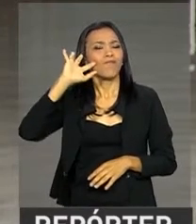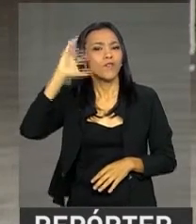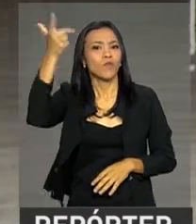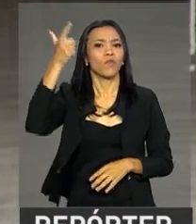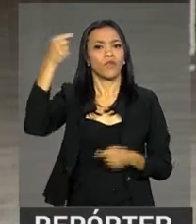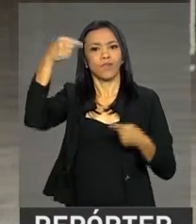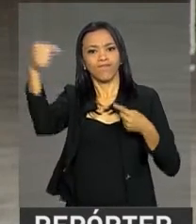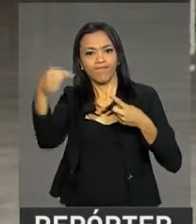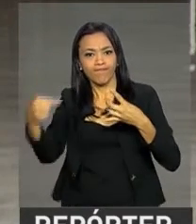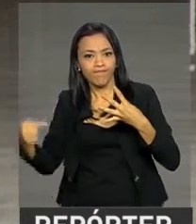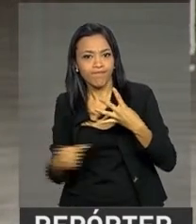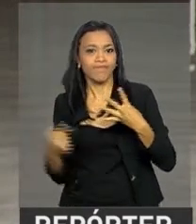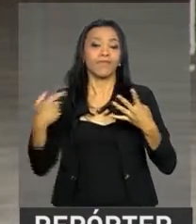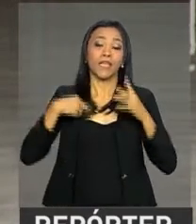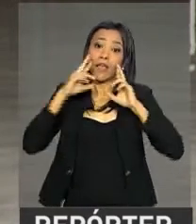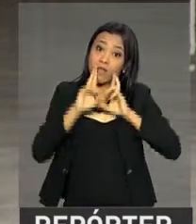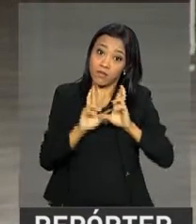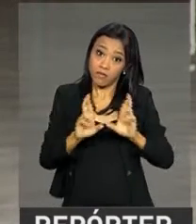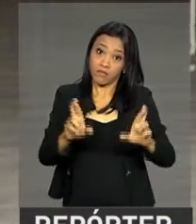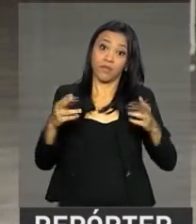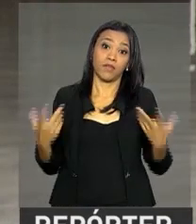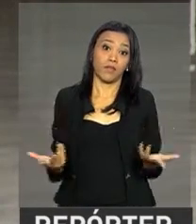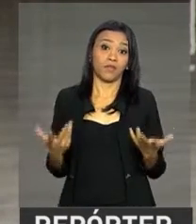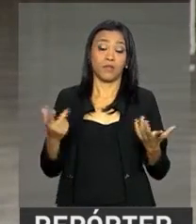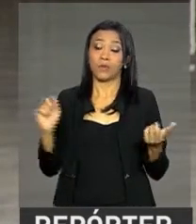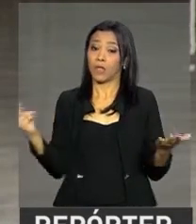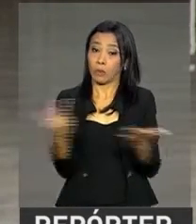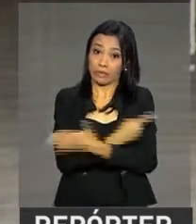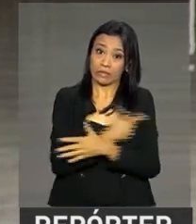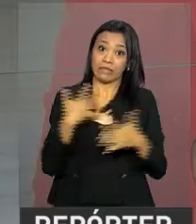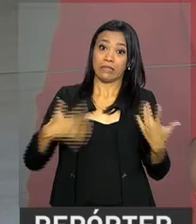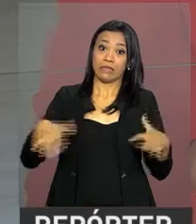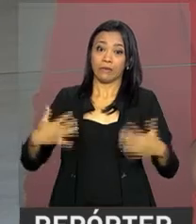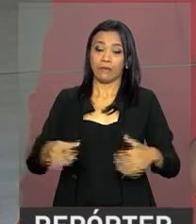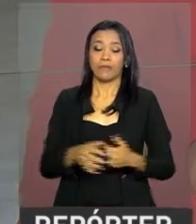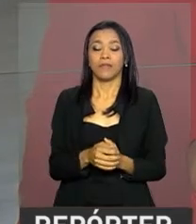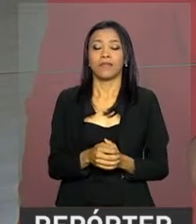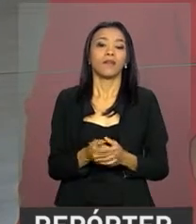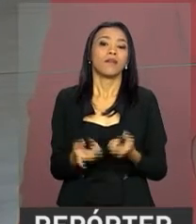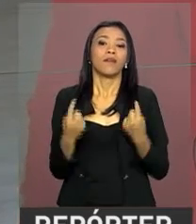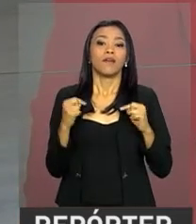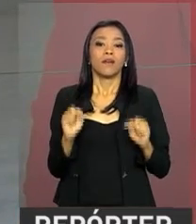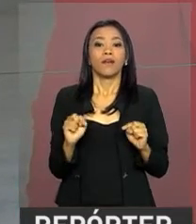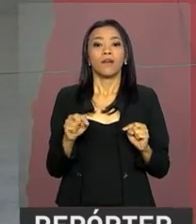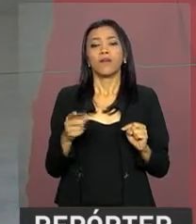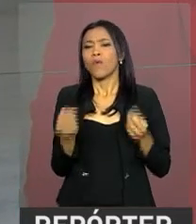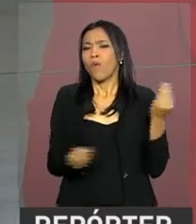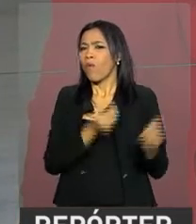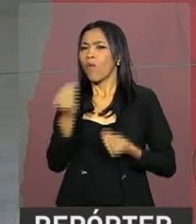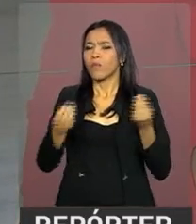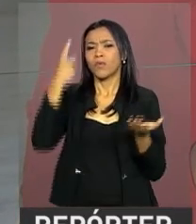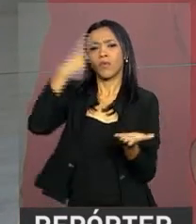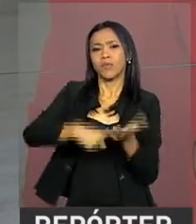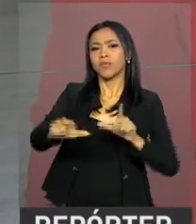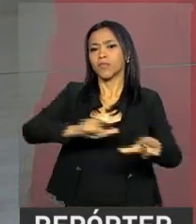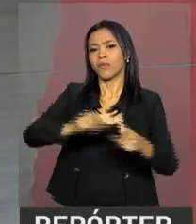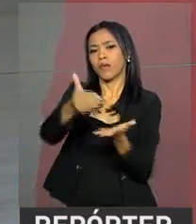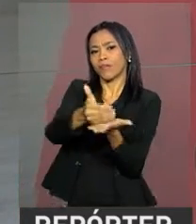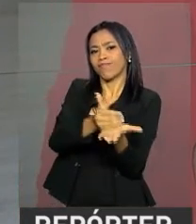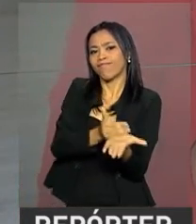que respeite o desequilíbrio fiscal da União. Renata. Paola, e como está a agenda do presidente Michel Temer